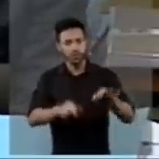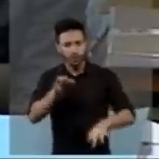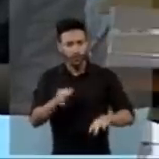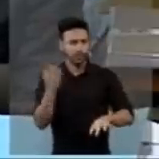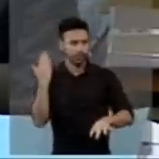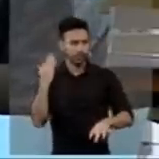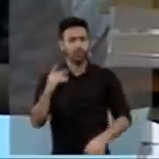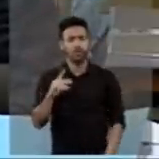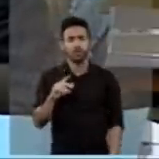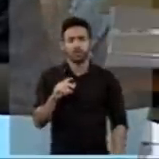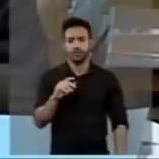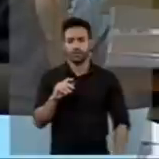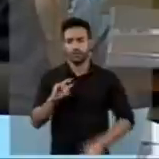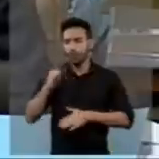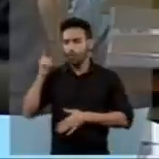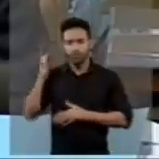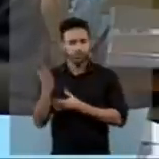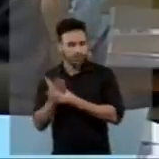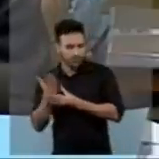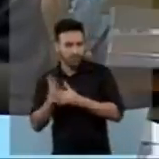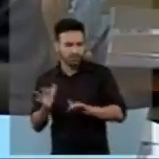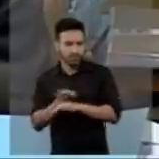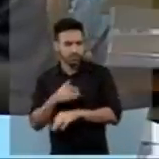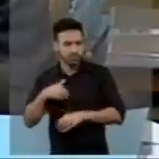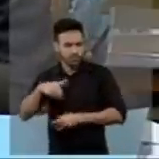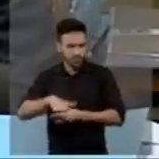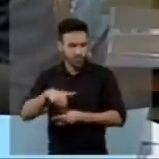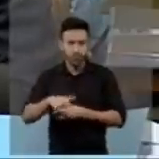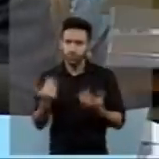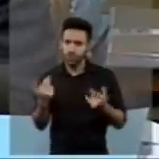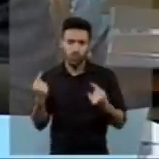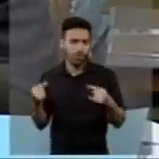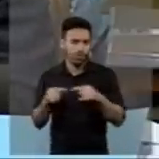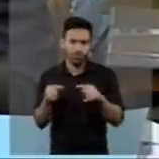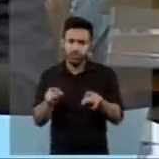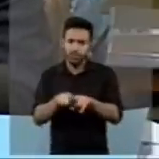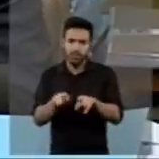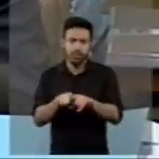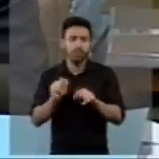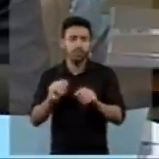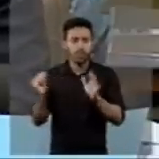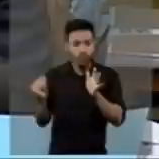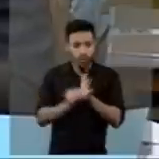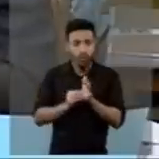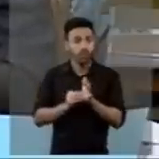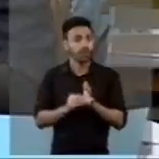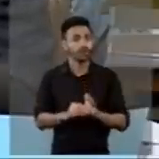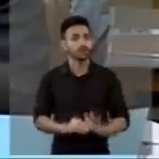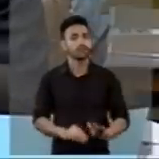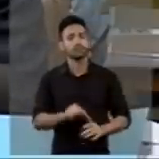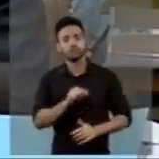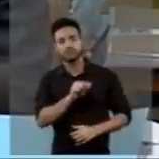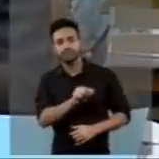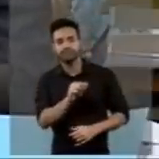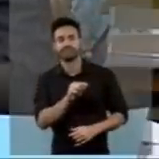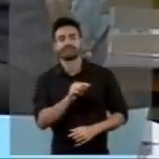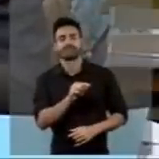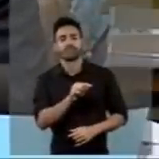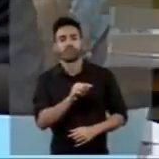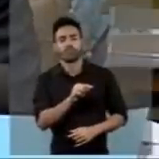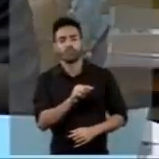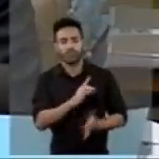RE 550-769, de que se impõe repudiar,